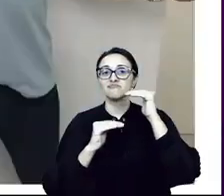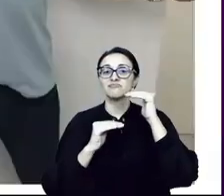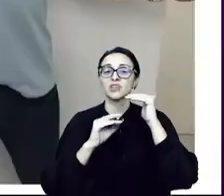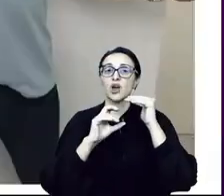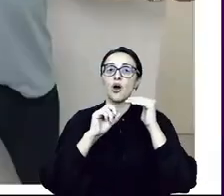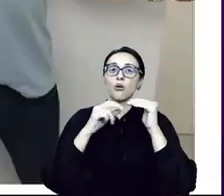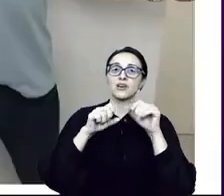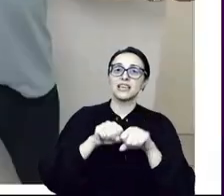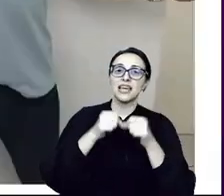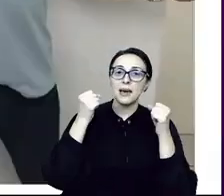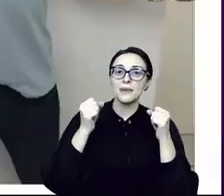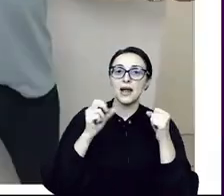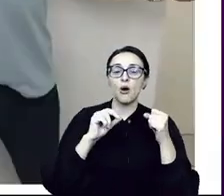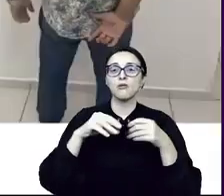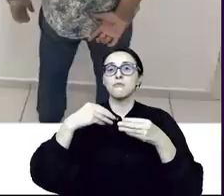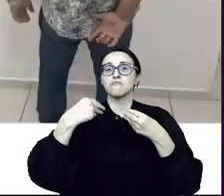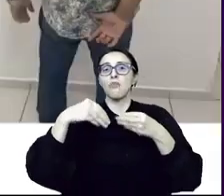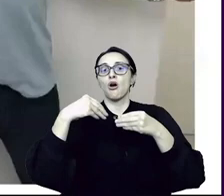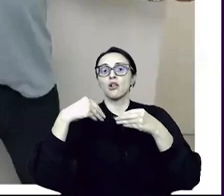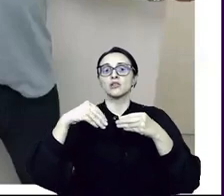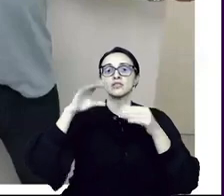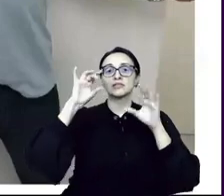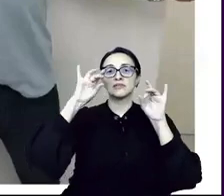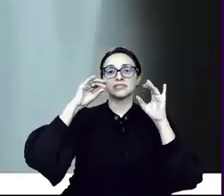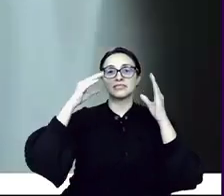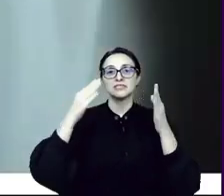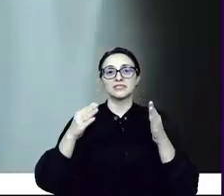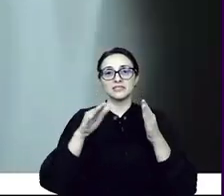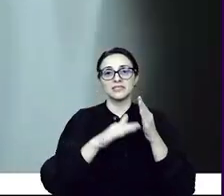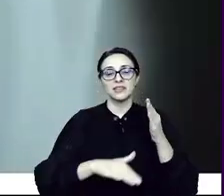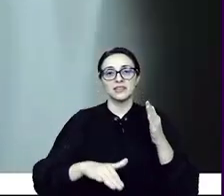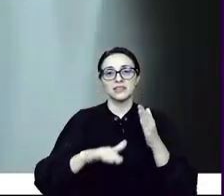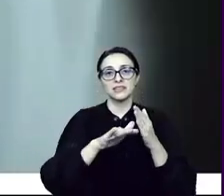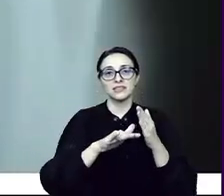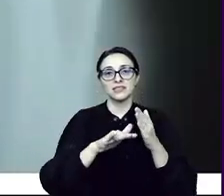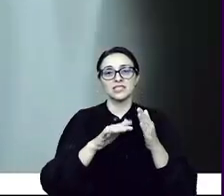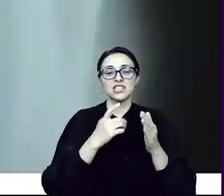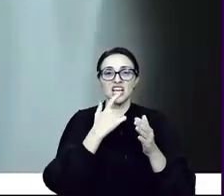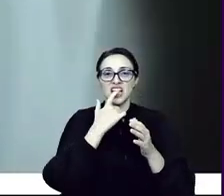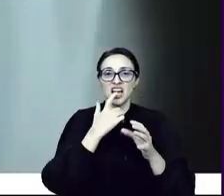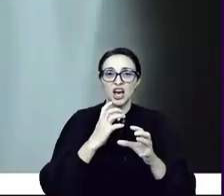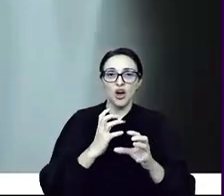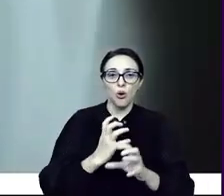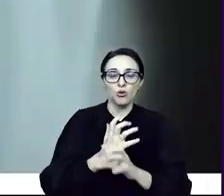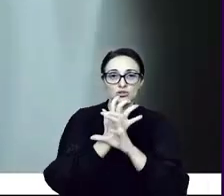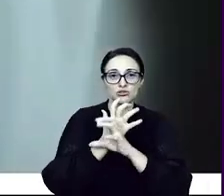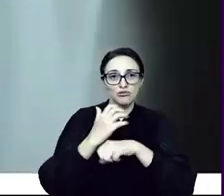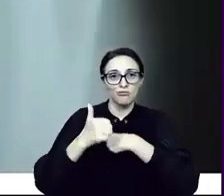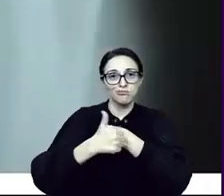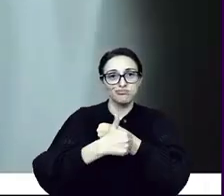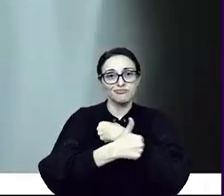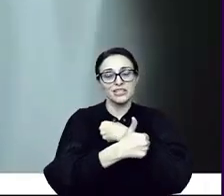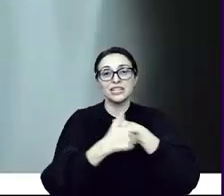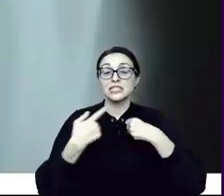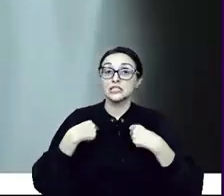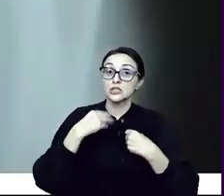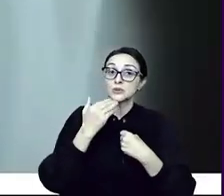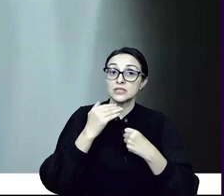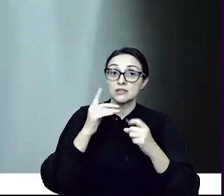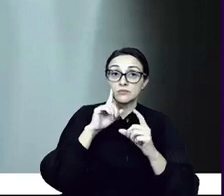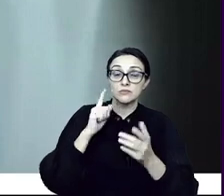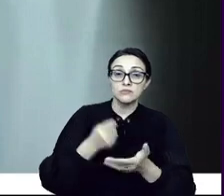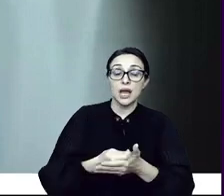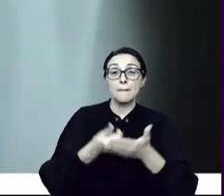contratura, se é um problema de partes moles ou especificamente um problema ósseo, a gente ainda não pôde definir. A gente vê que houve uma